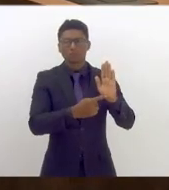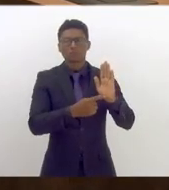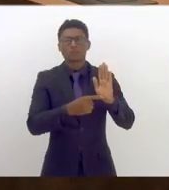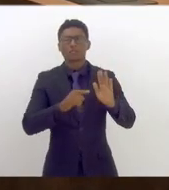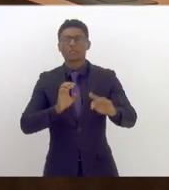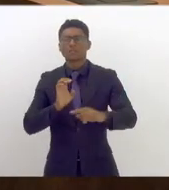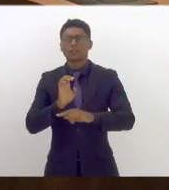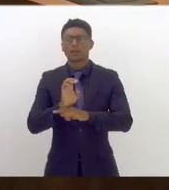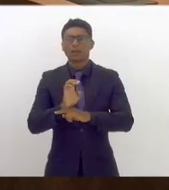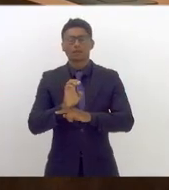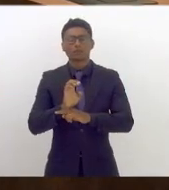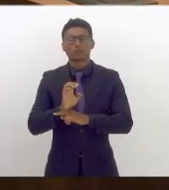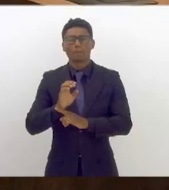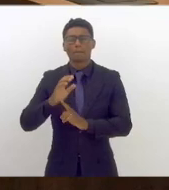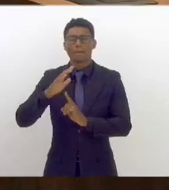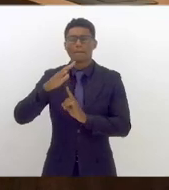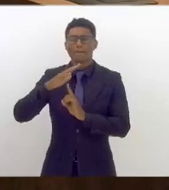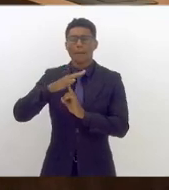Paraná.